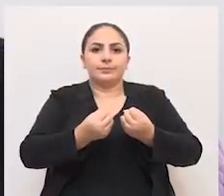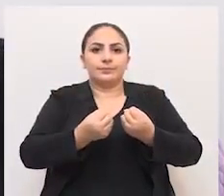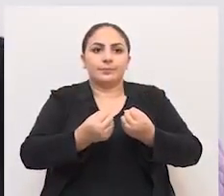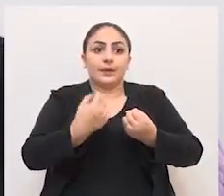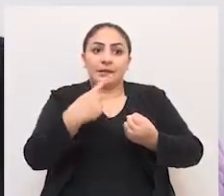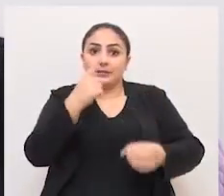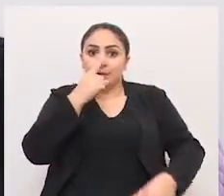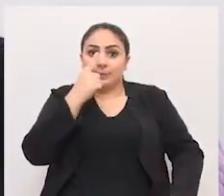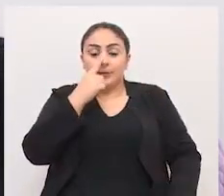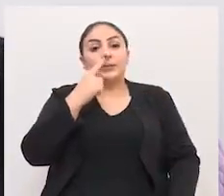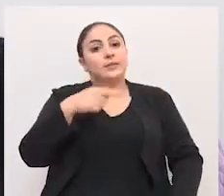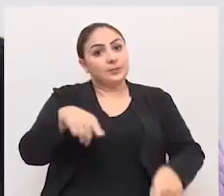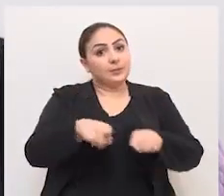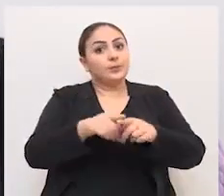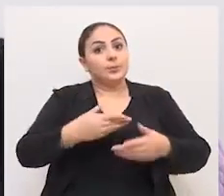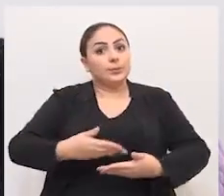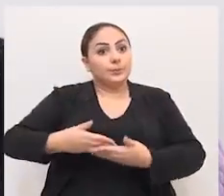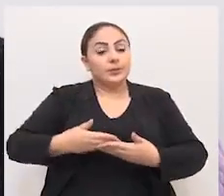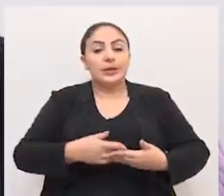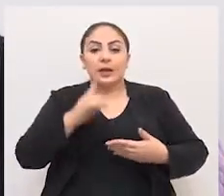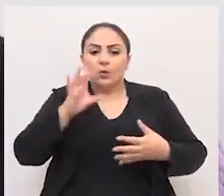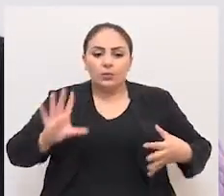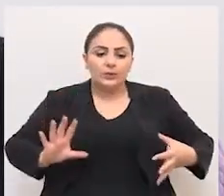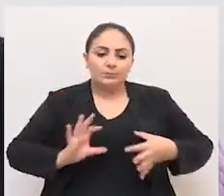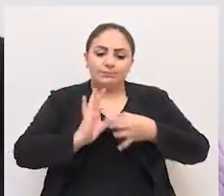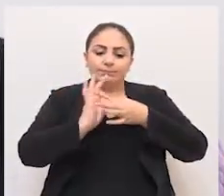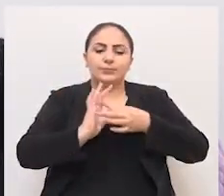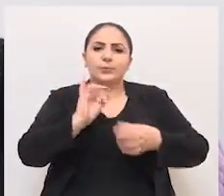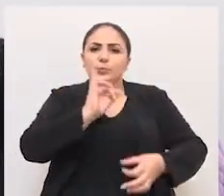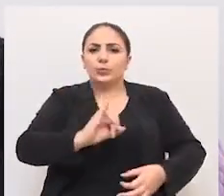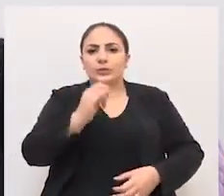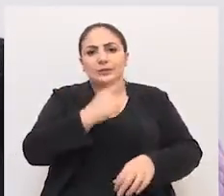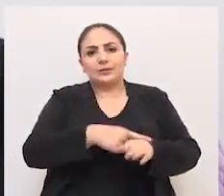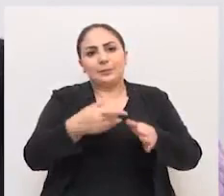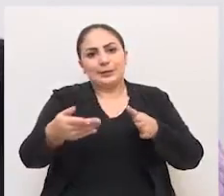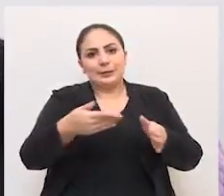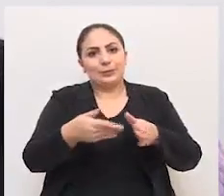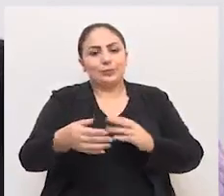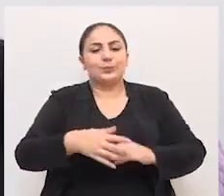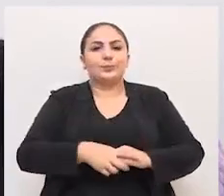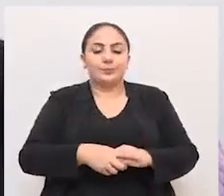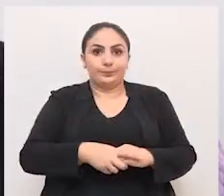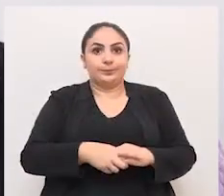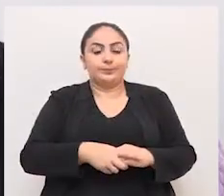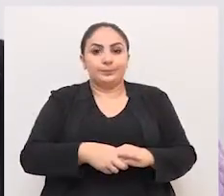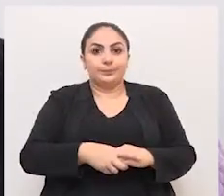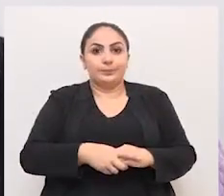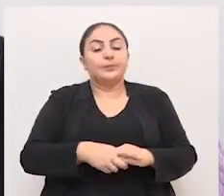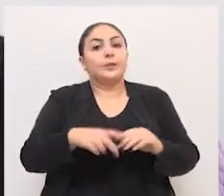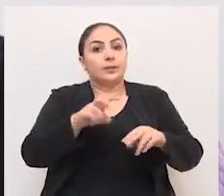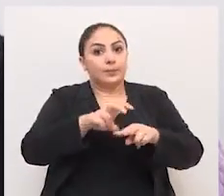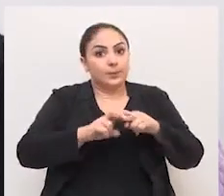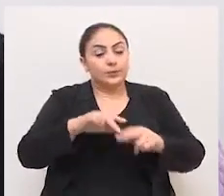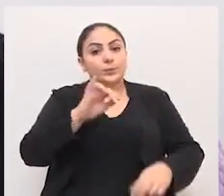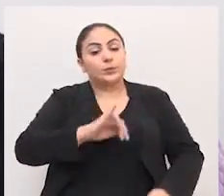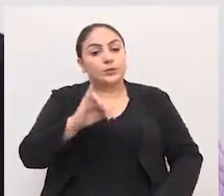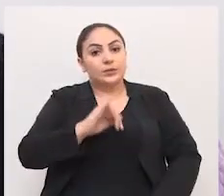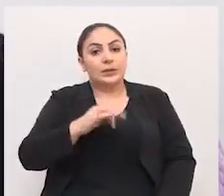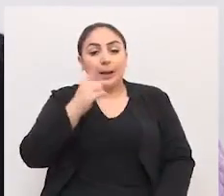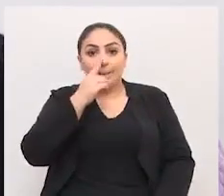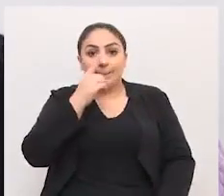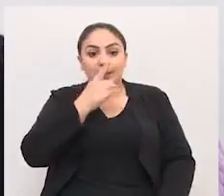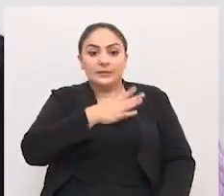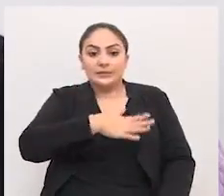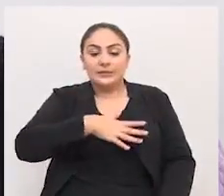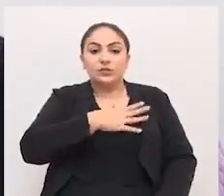fortalecendo essa mãe e bebê, que é um laço muito importante nesse momento. É importante que as